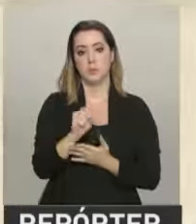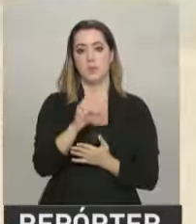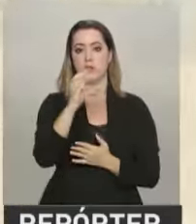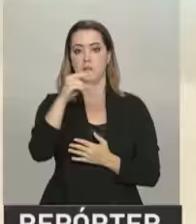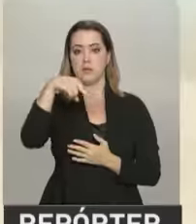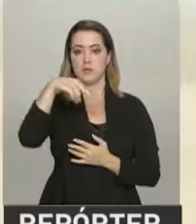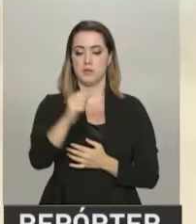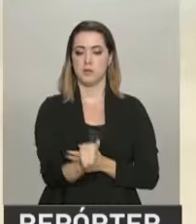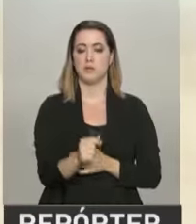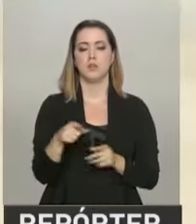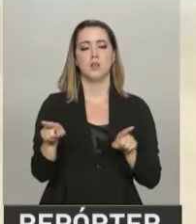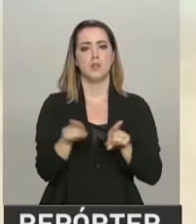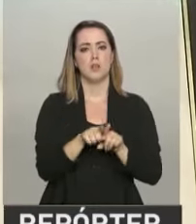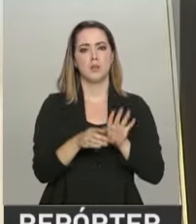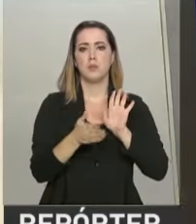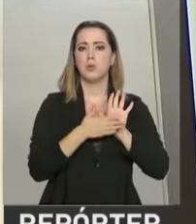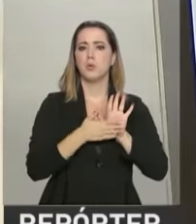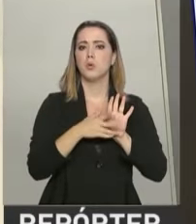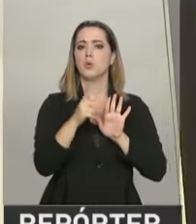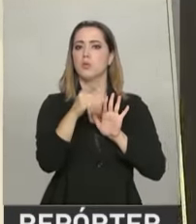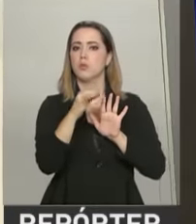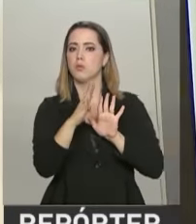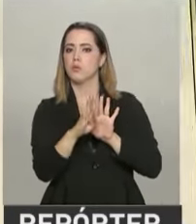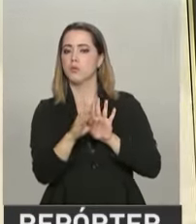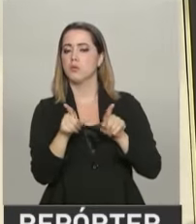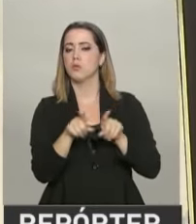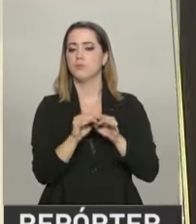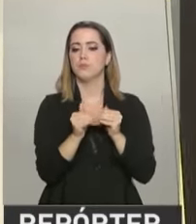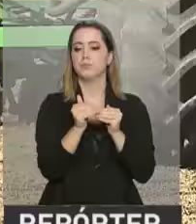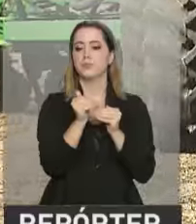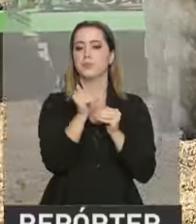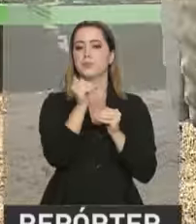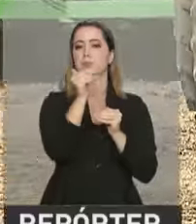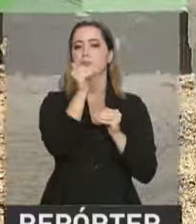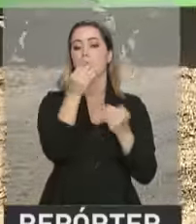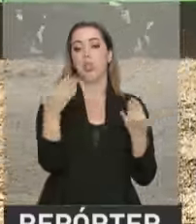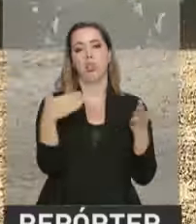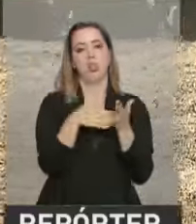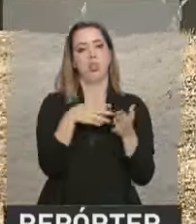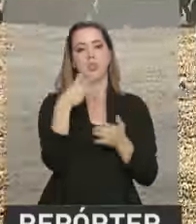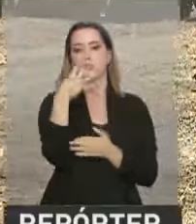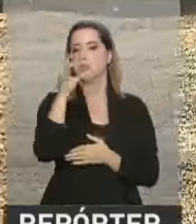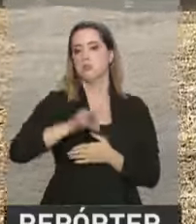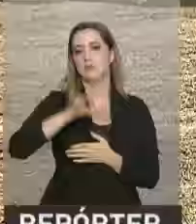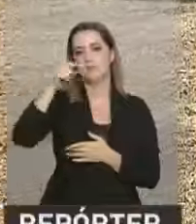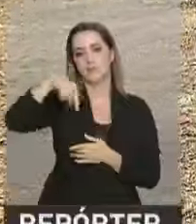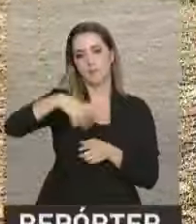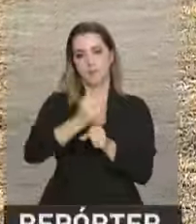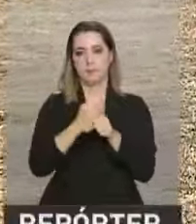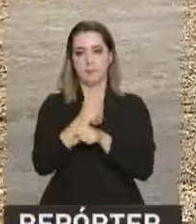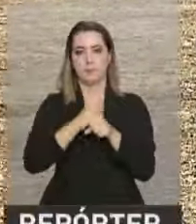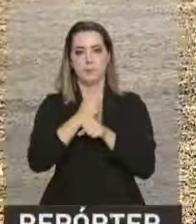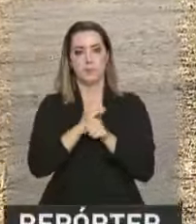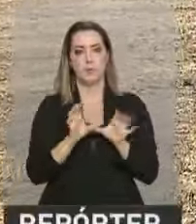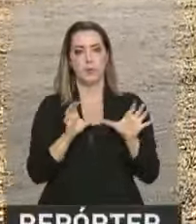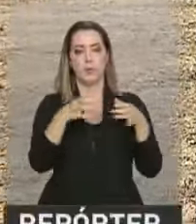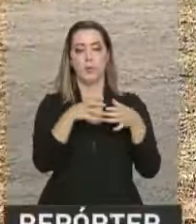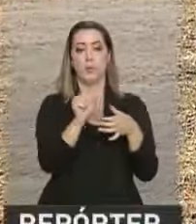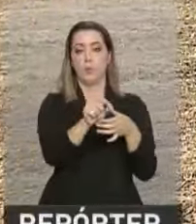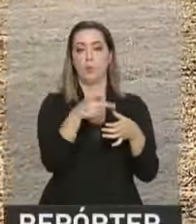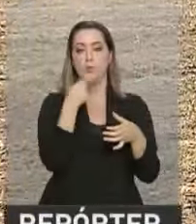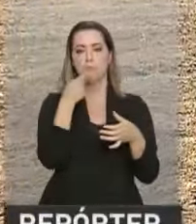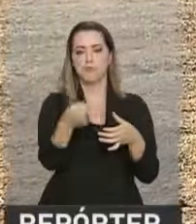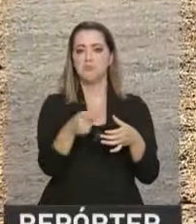também que o PIB do agronegócio vai crescer entre 2,5 e 3% este ano segundo a Confederação um resultado